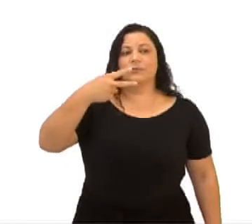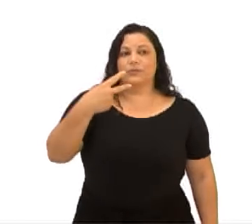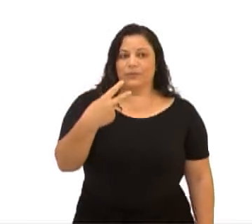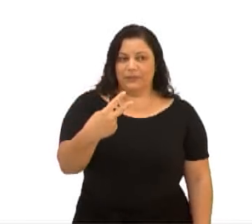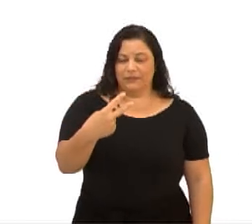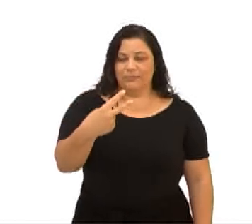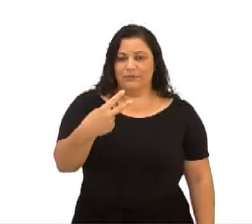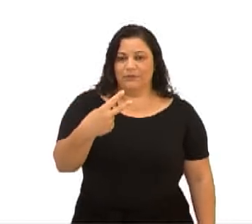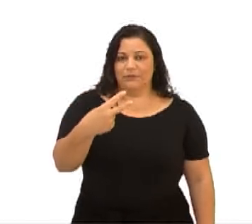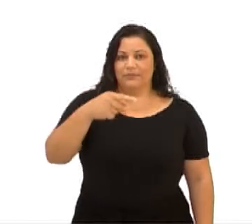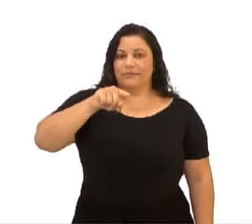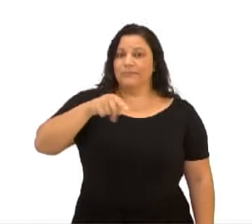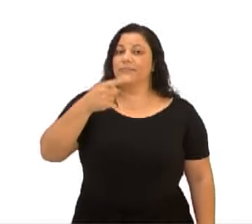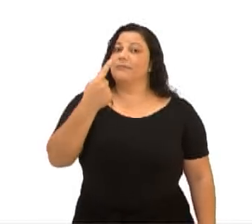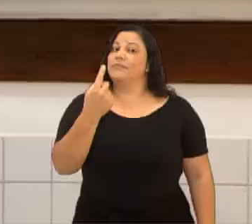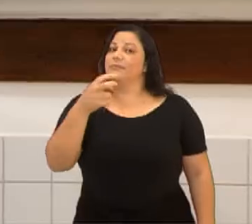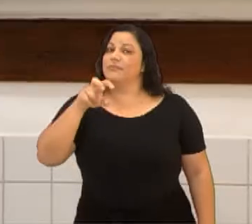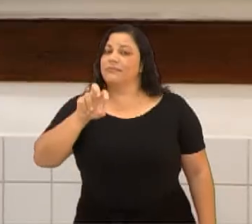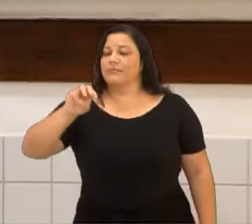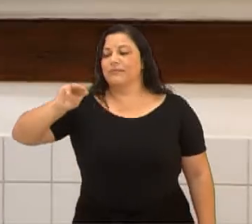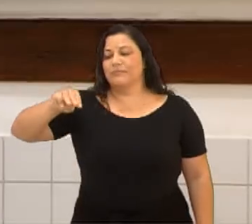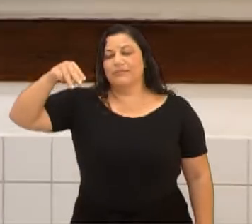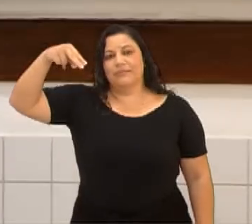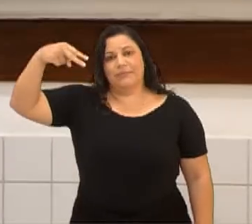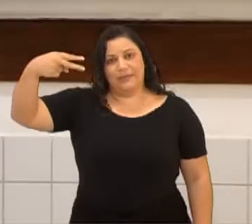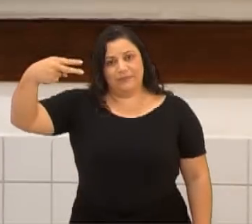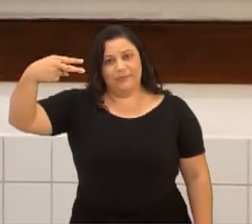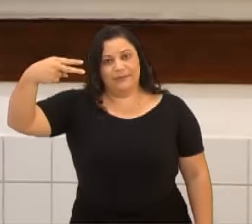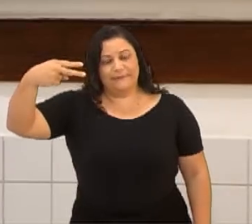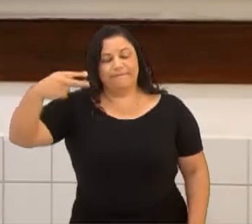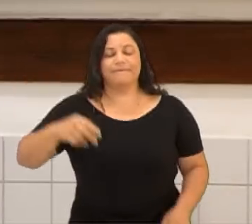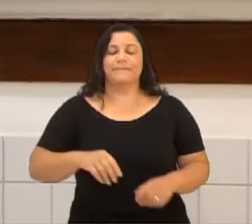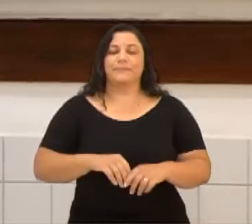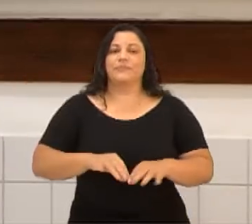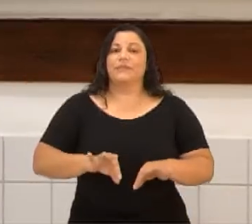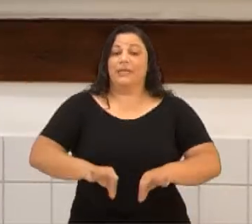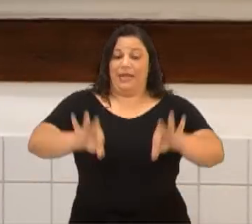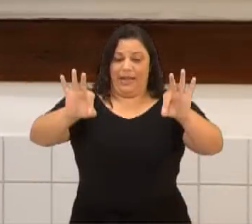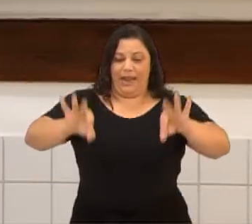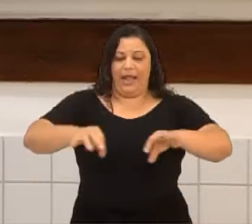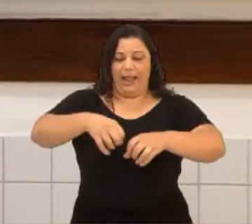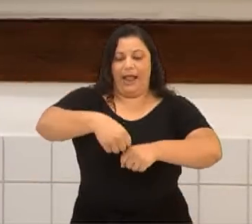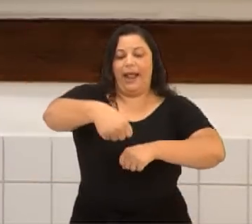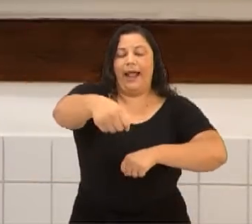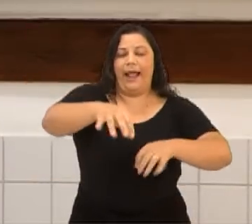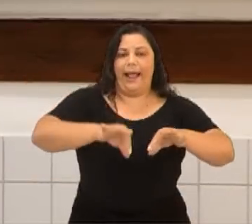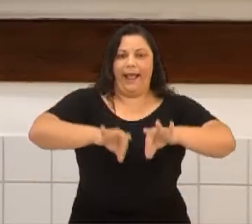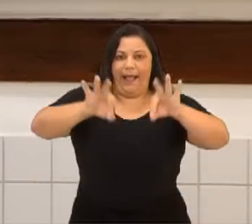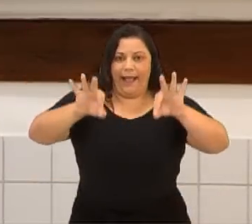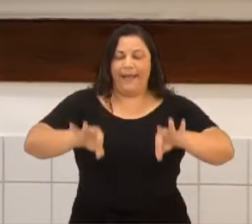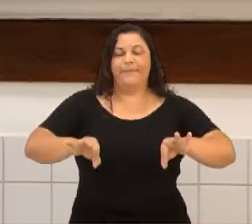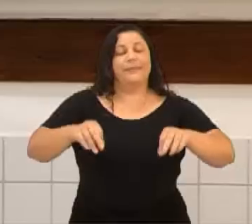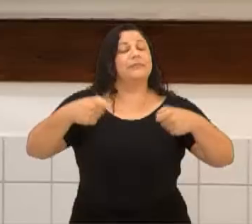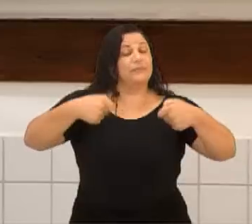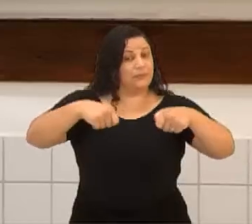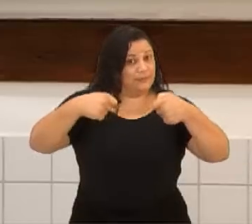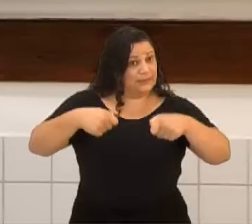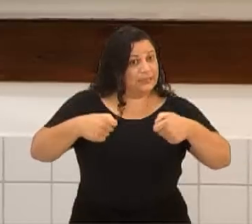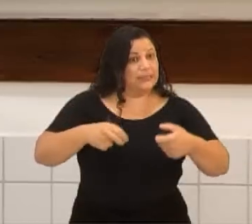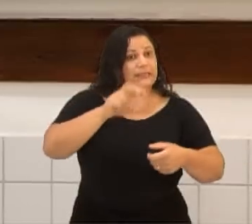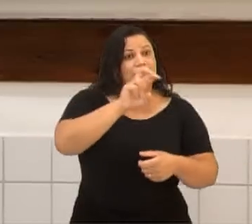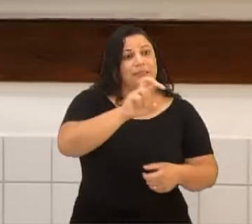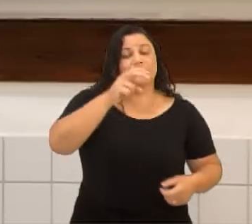52,15 metros quadrados. O que é isso? Que de carpete nós vamos precisar de 52,15